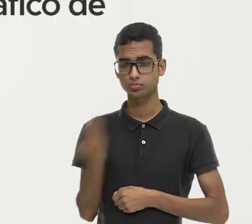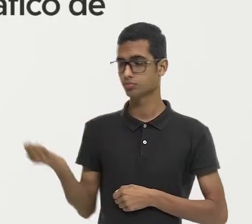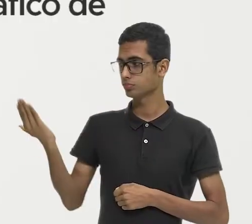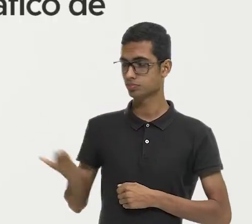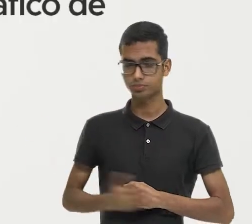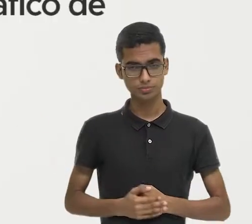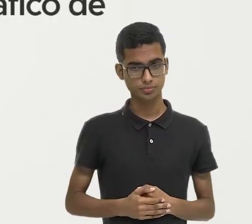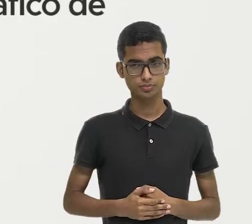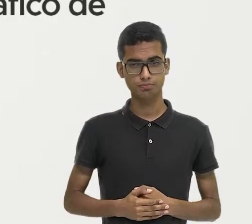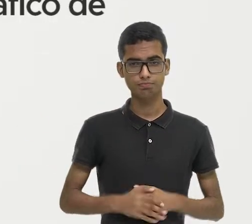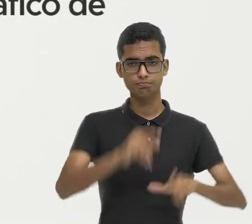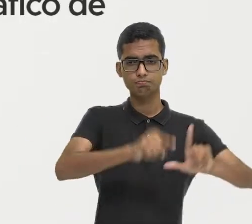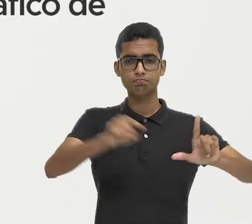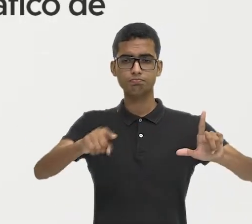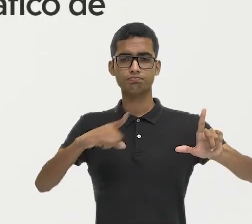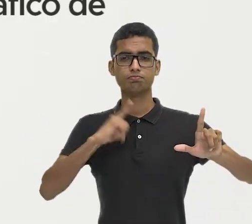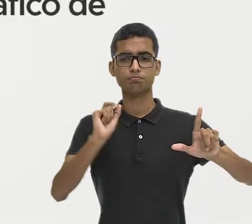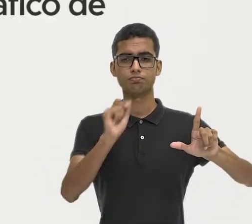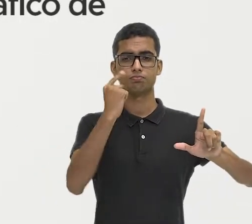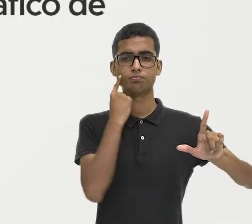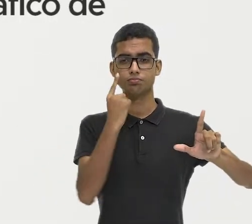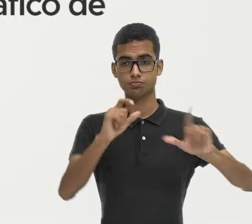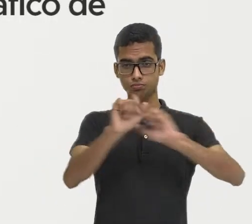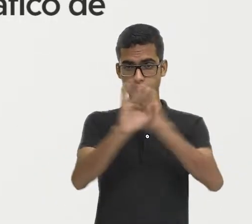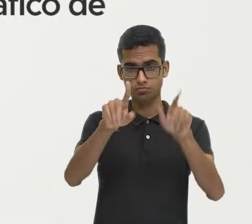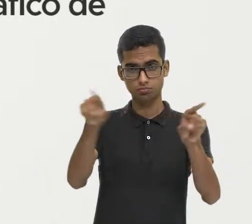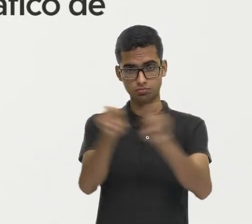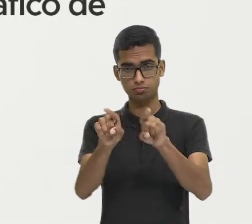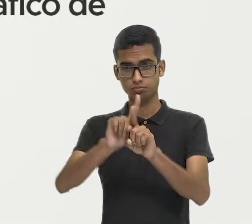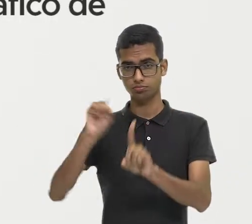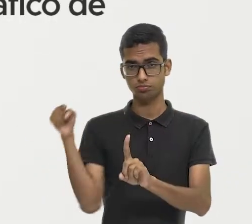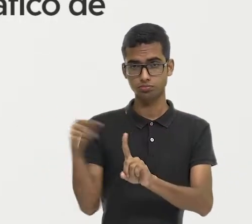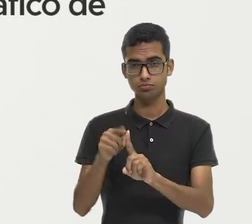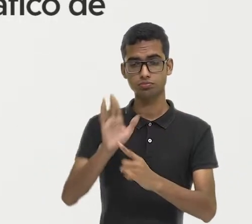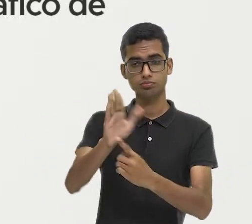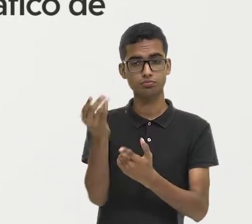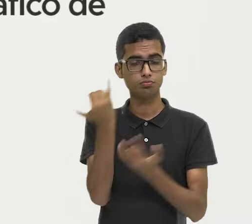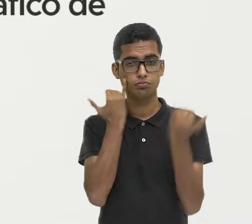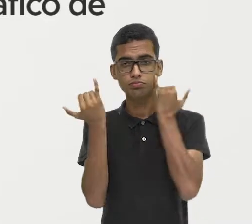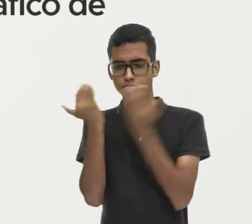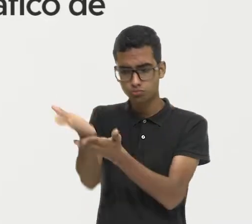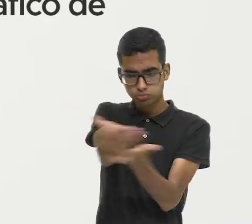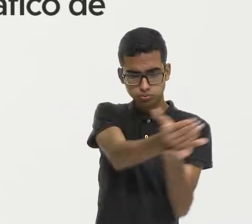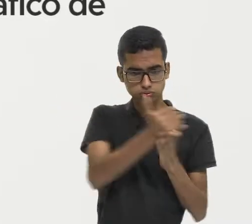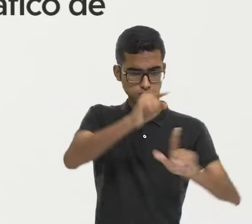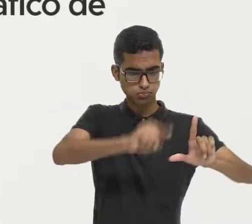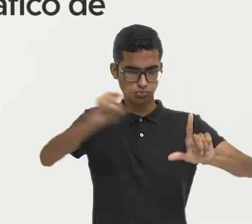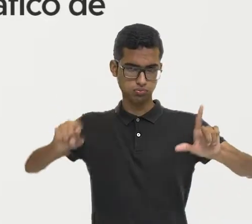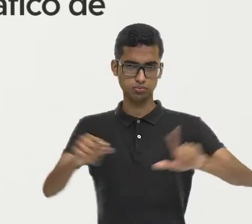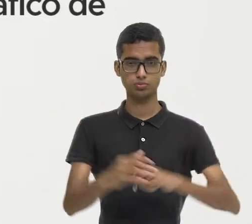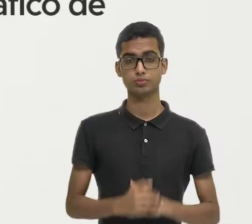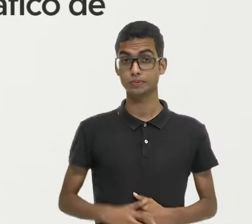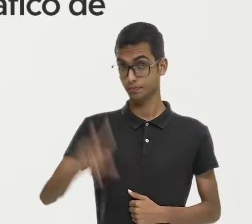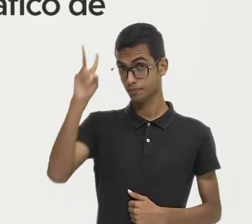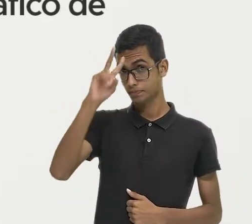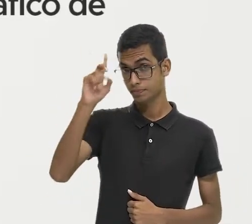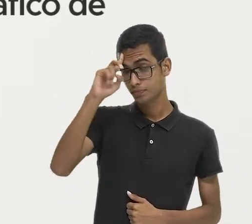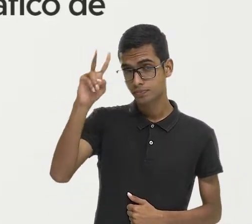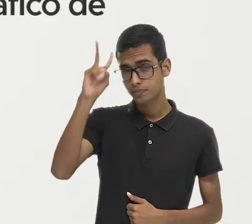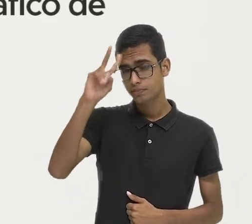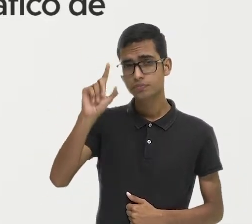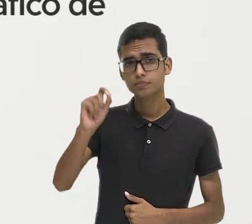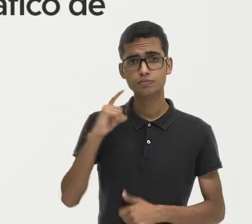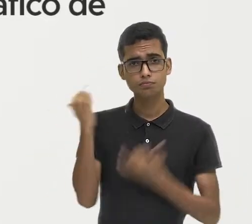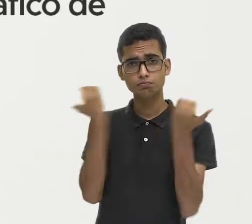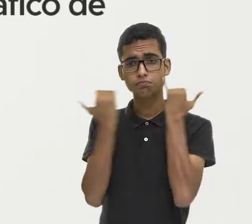abertura. Os gráficos constituem uma forma clara e objetiva de apresentar dados estatísticos.